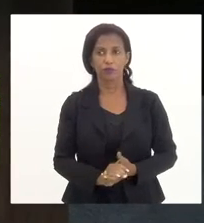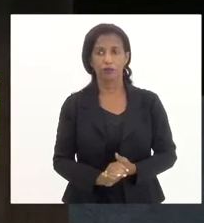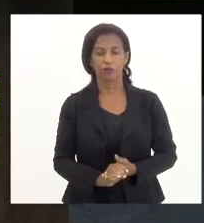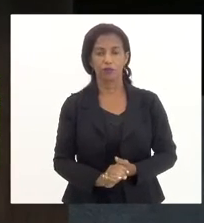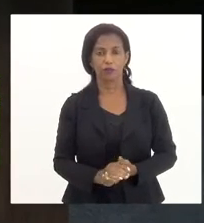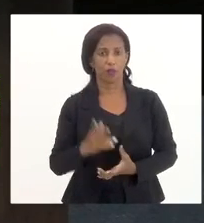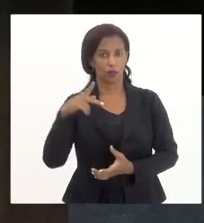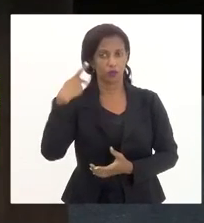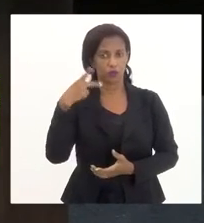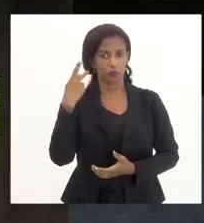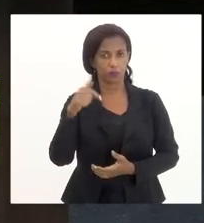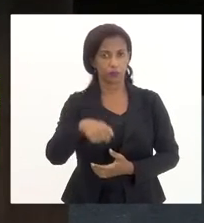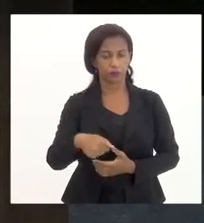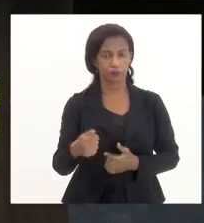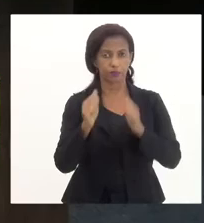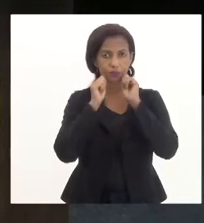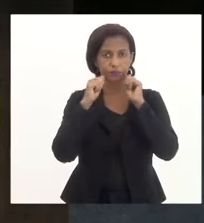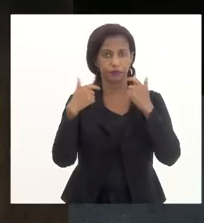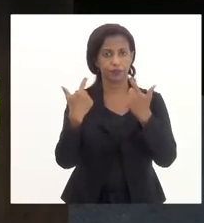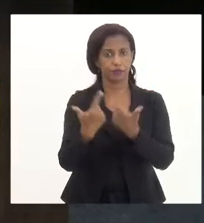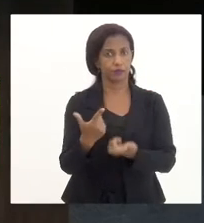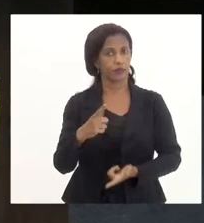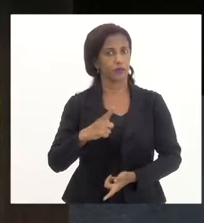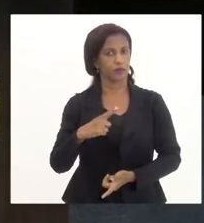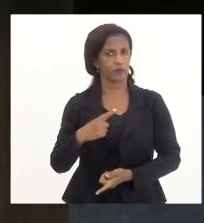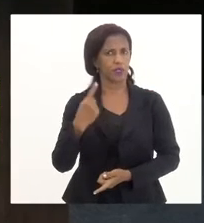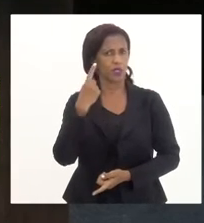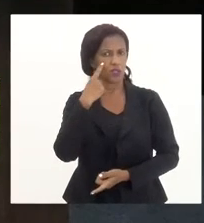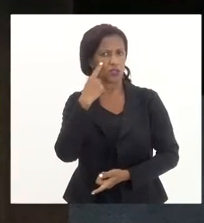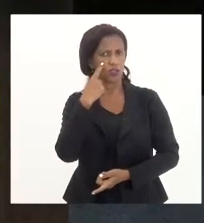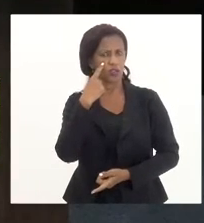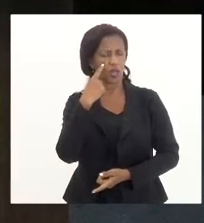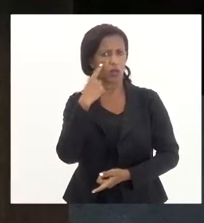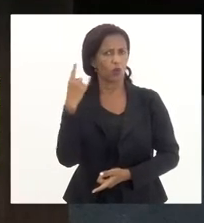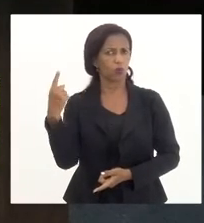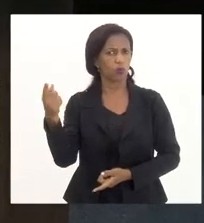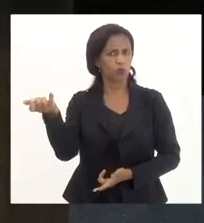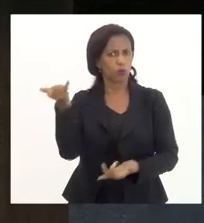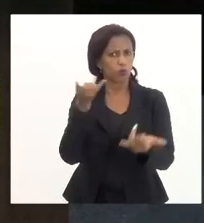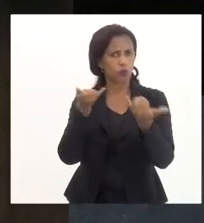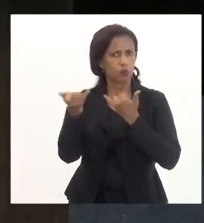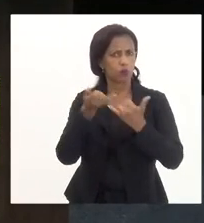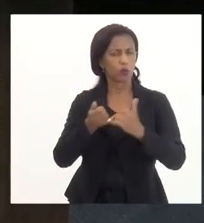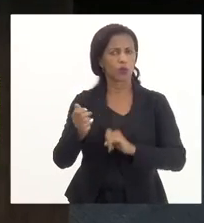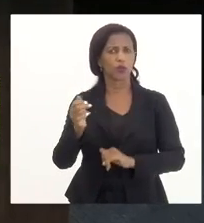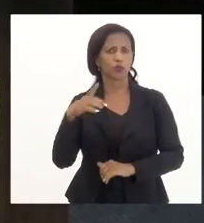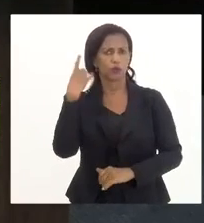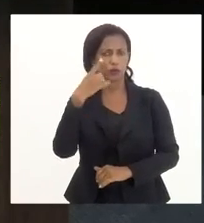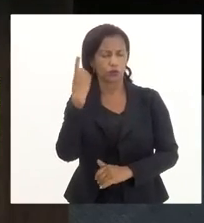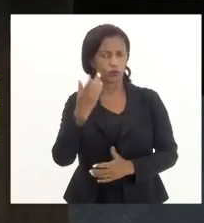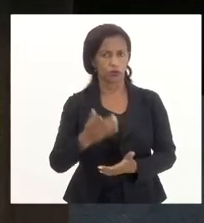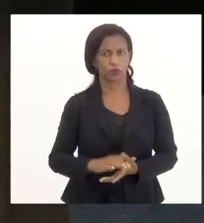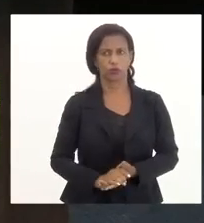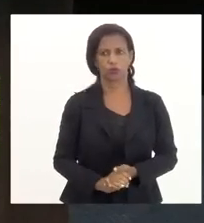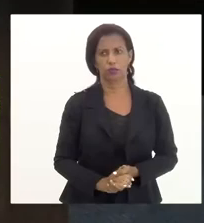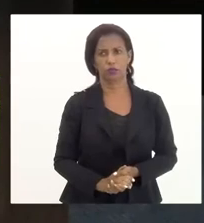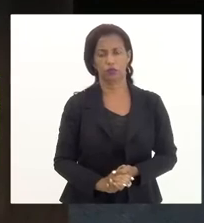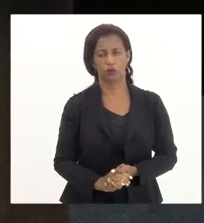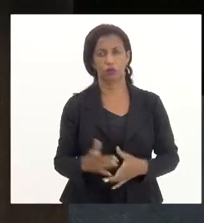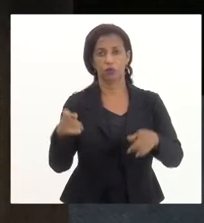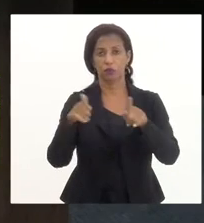aos parlamentares dessa casa Oi gente tem escutado um Eco muito grande né dos deputados é